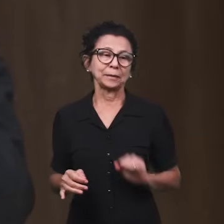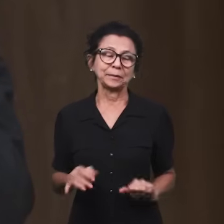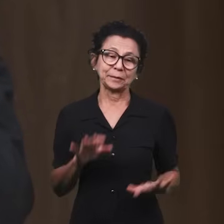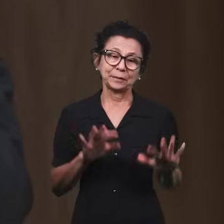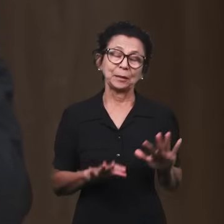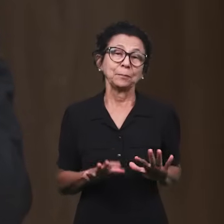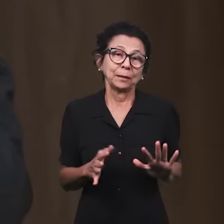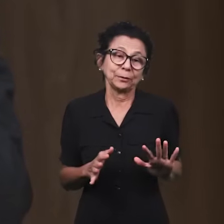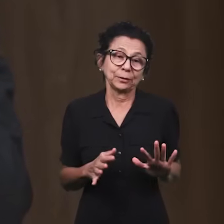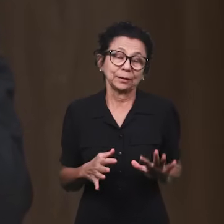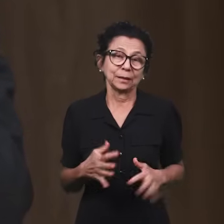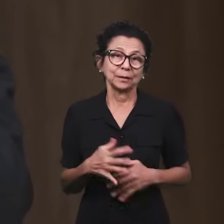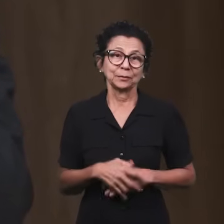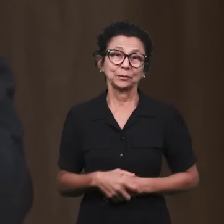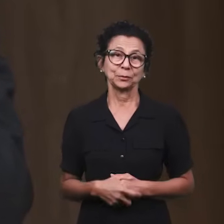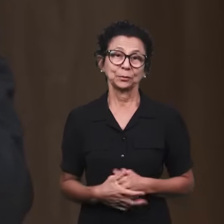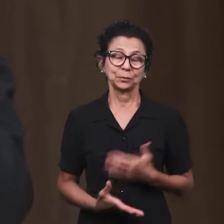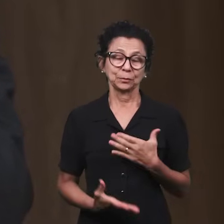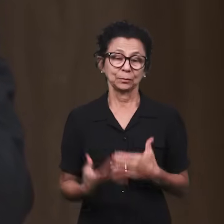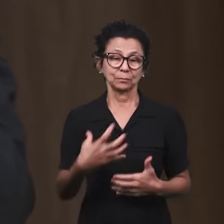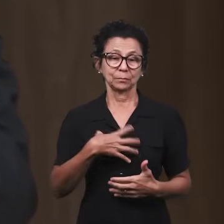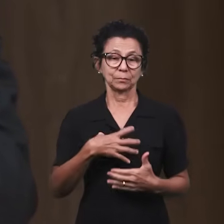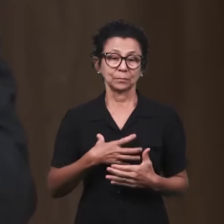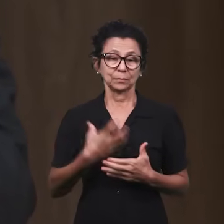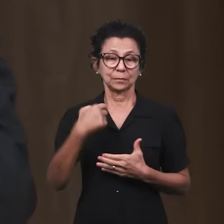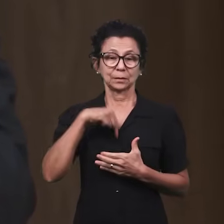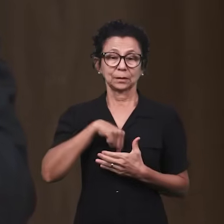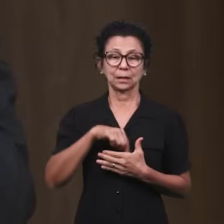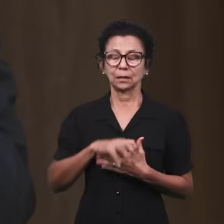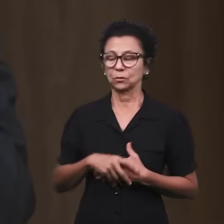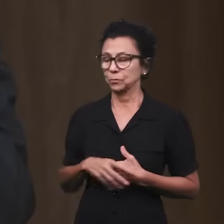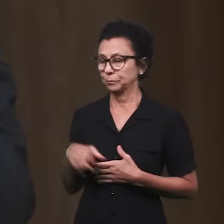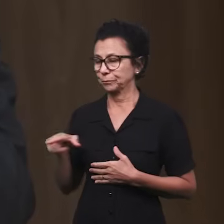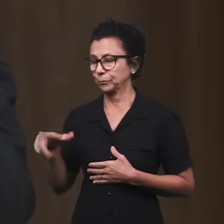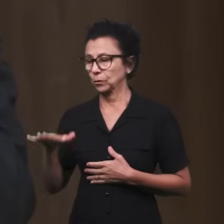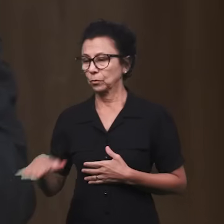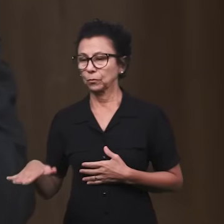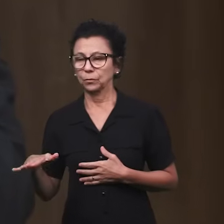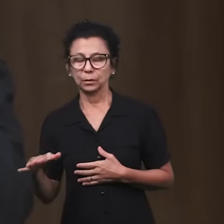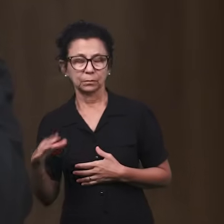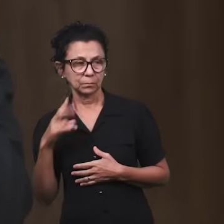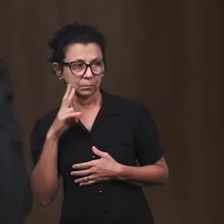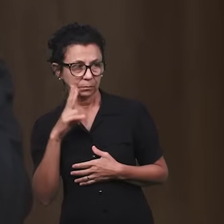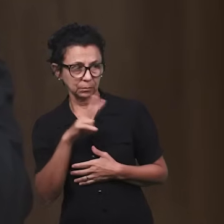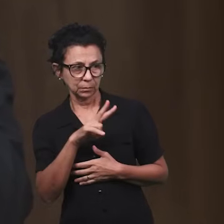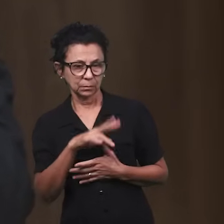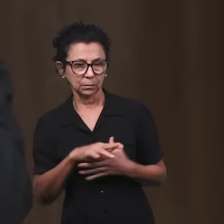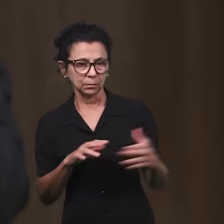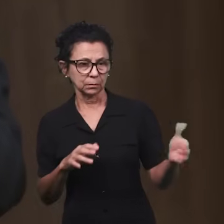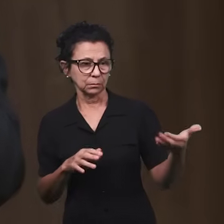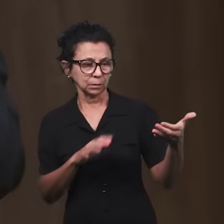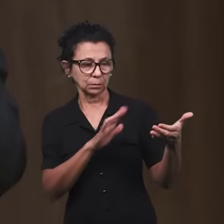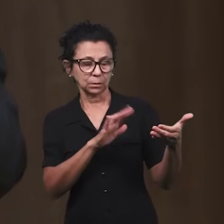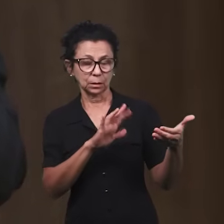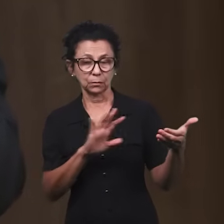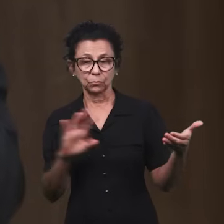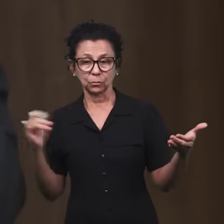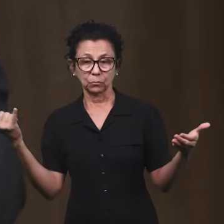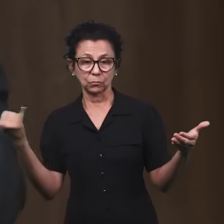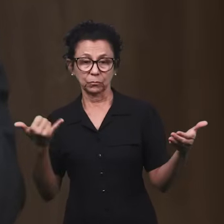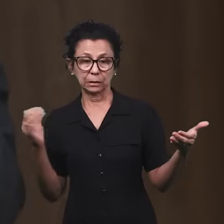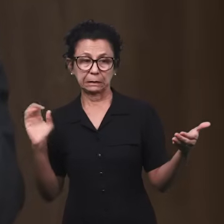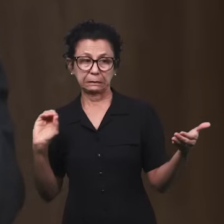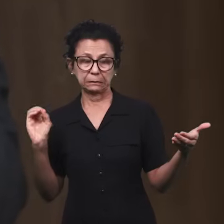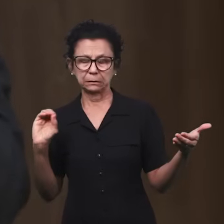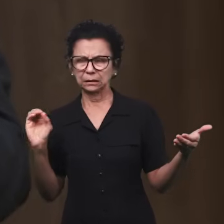do pai. Porque às vezes ele quer falar com o pai e vê que o pai está no telefone, ele não fala. Porque ele não quer atrapalhar